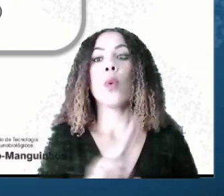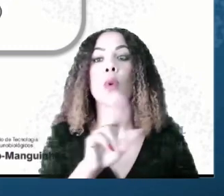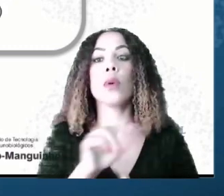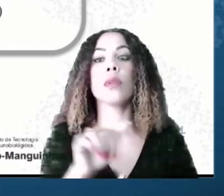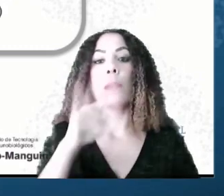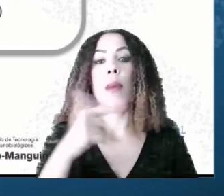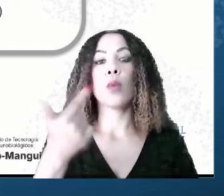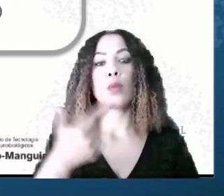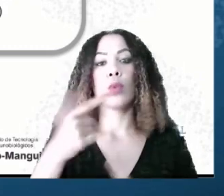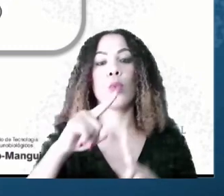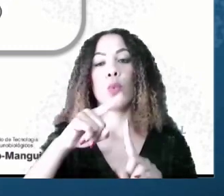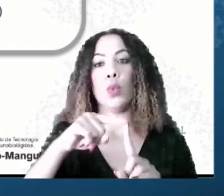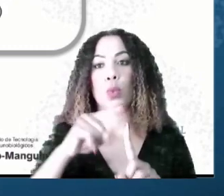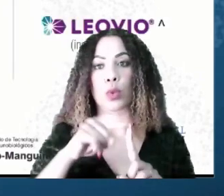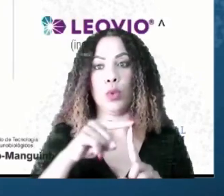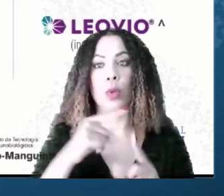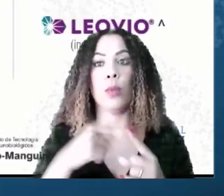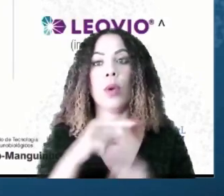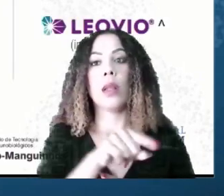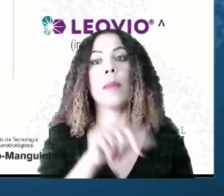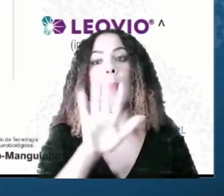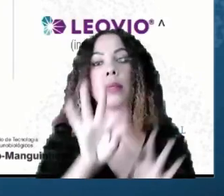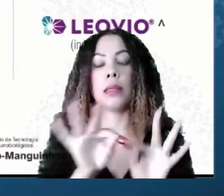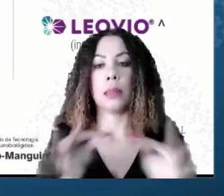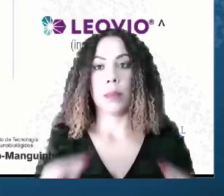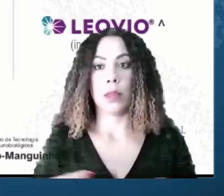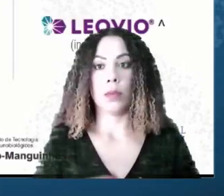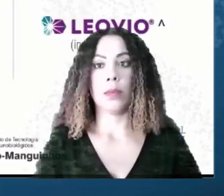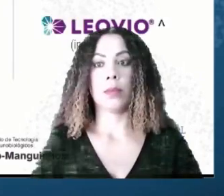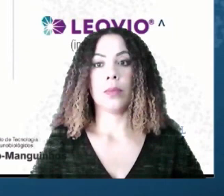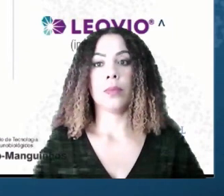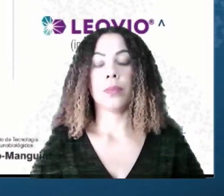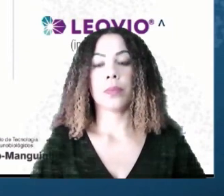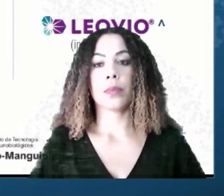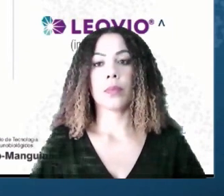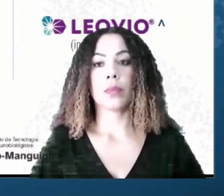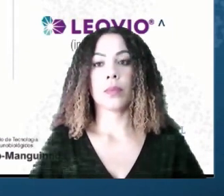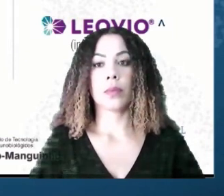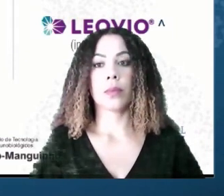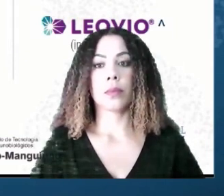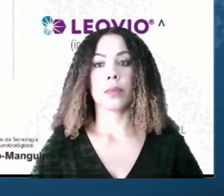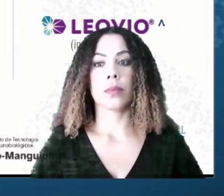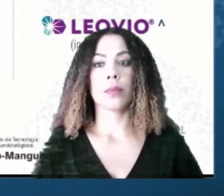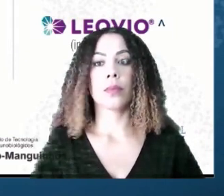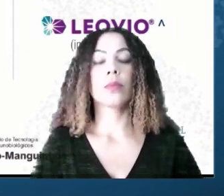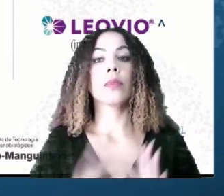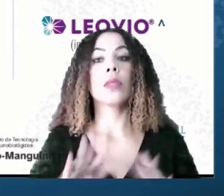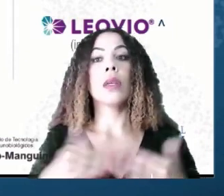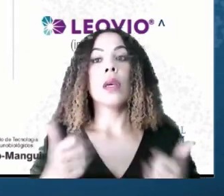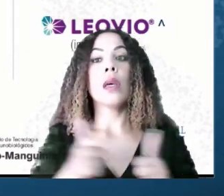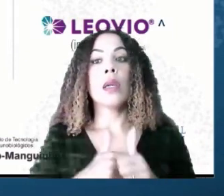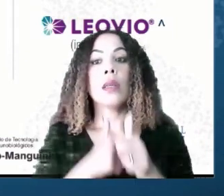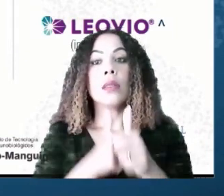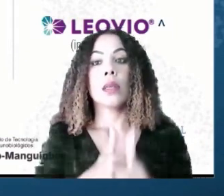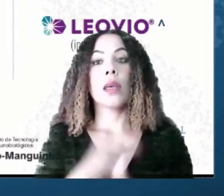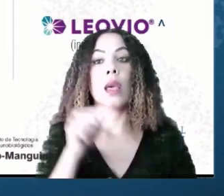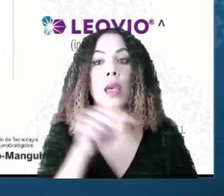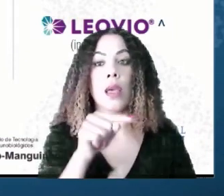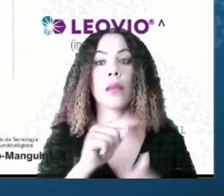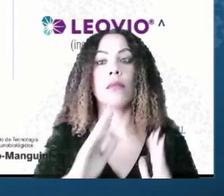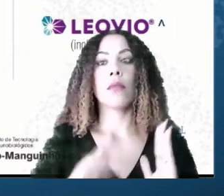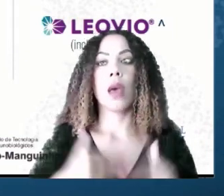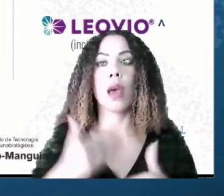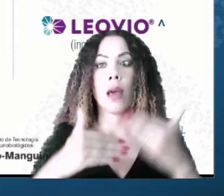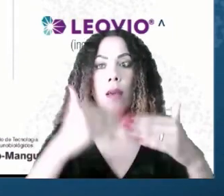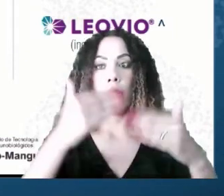segundo tipo, porque ele é mais simples. E baseado nesse